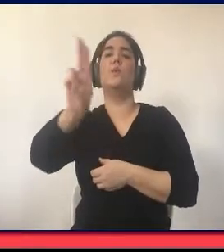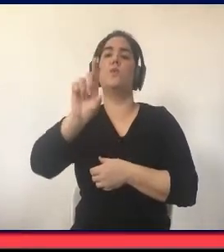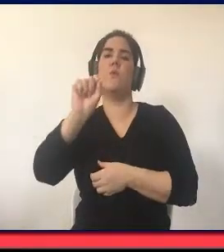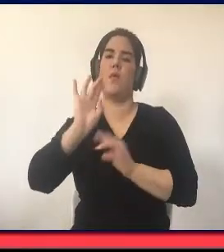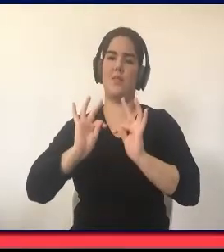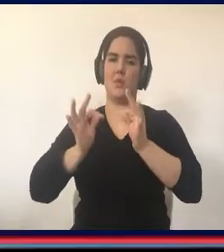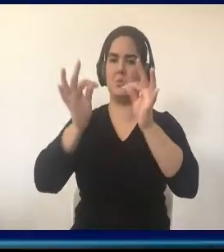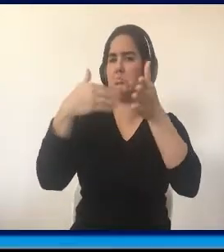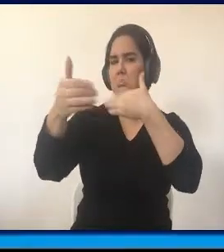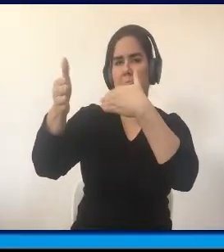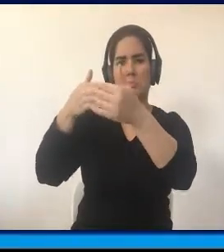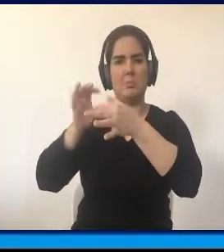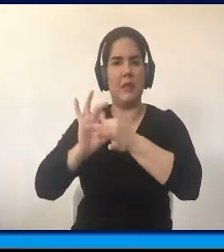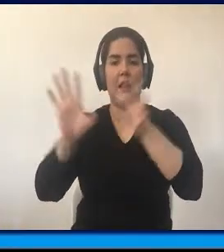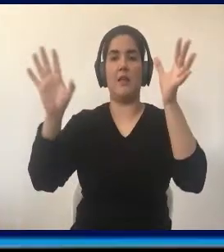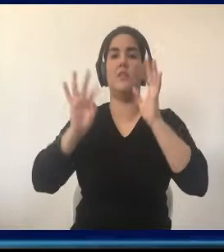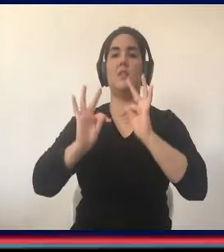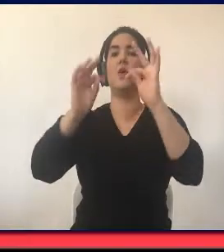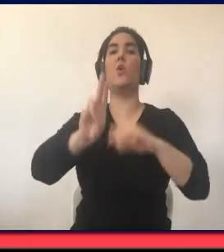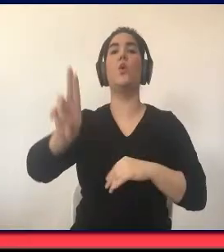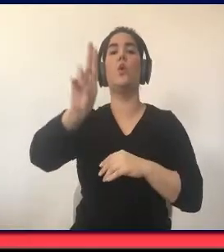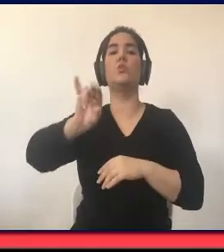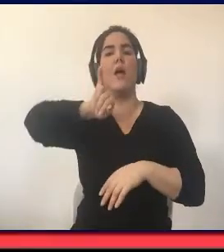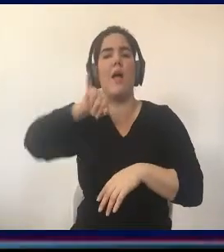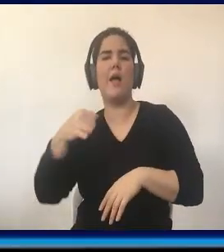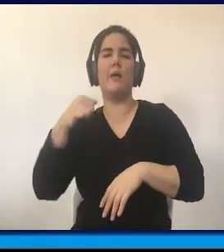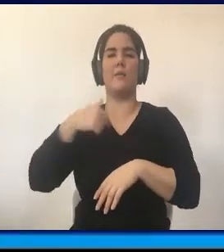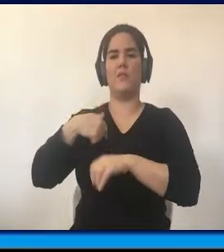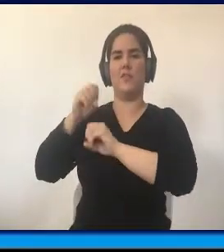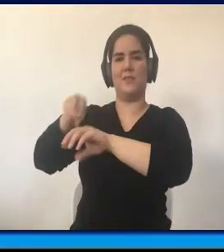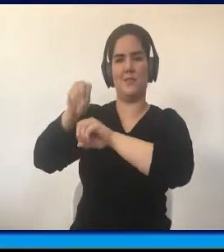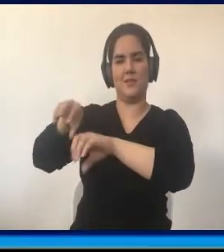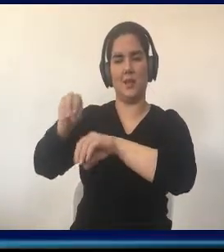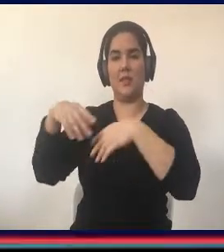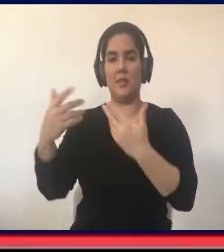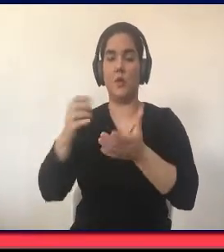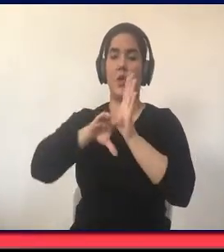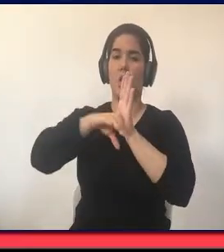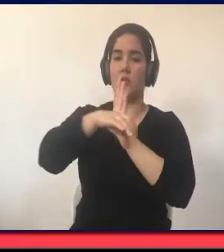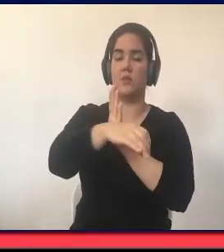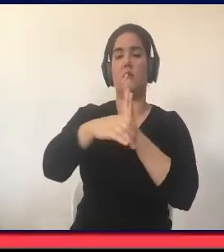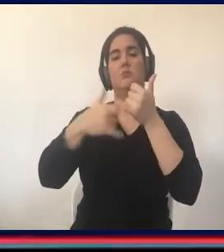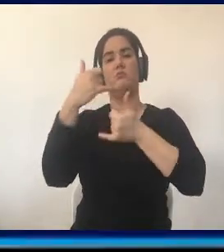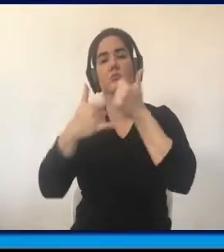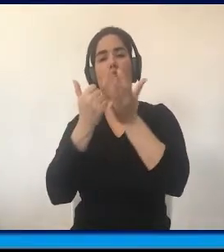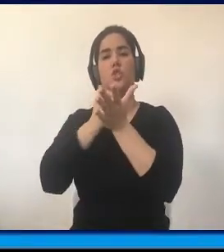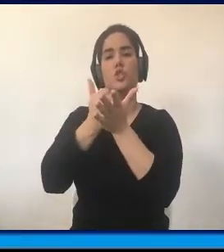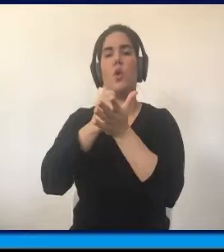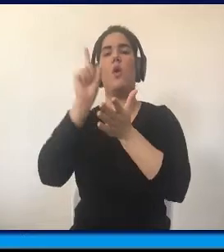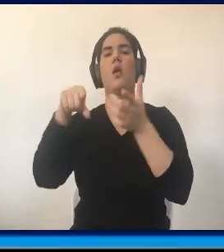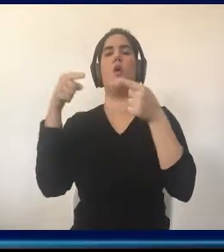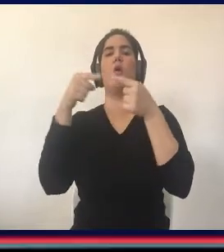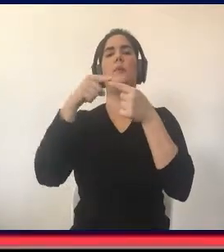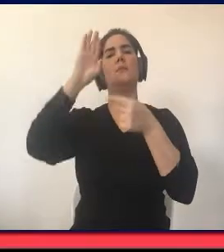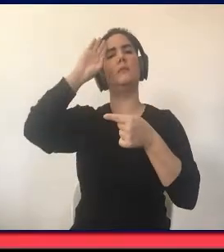delas, para ensinar algo. Então o conceito de jogos e brincadeiras contemporâneos, uma vertente deles é ensinar